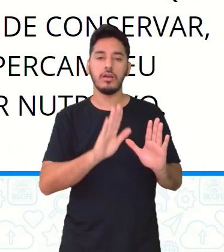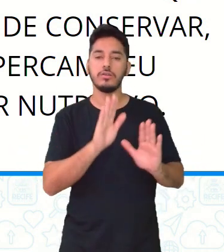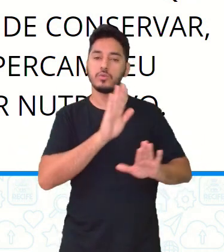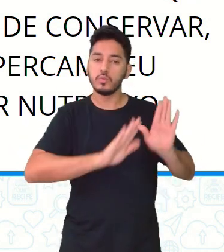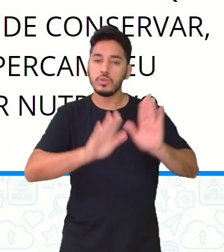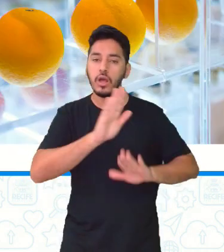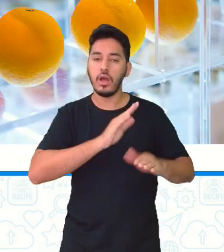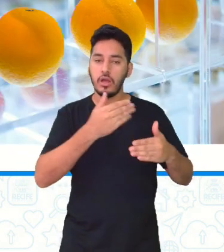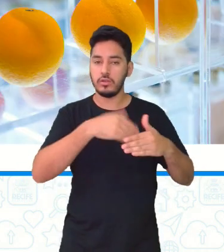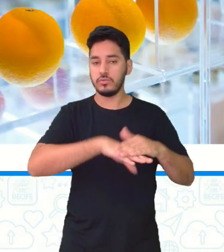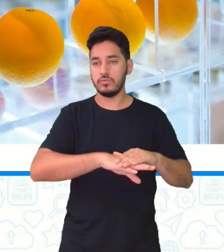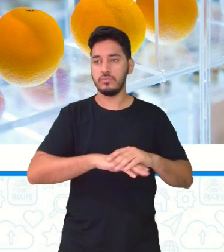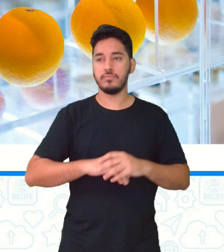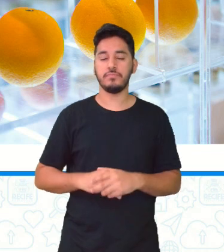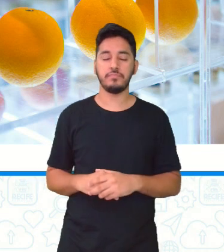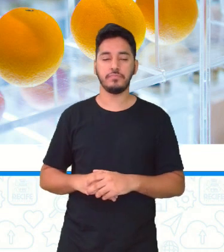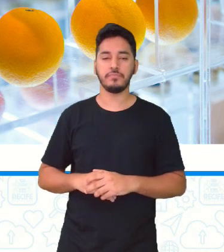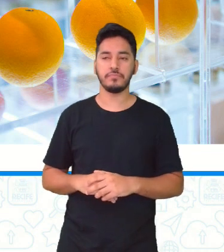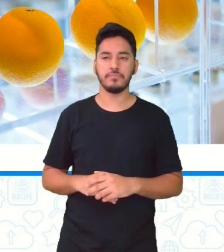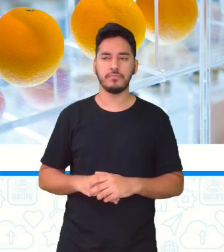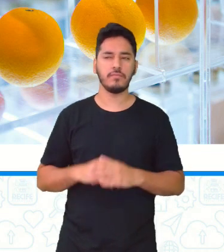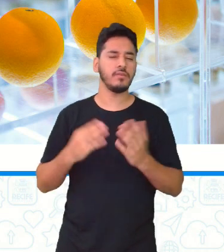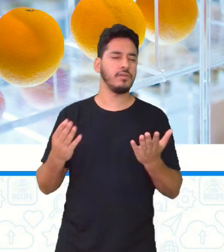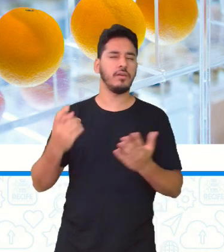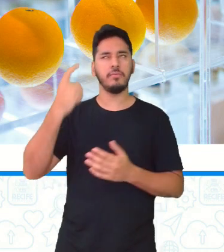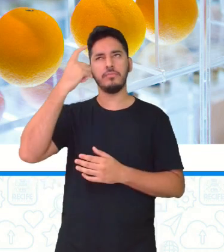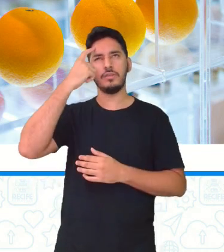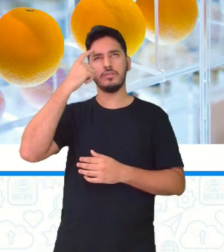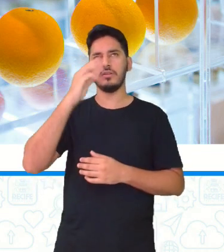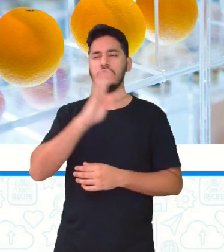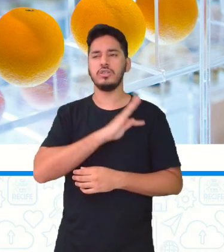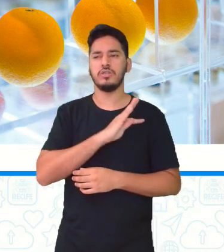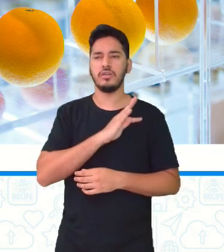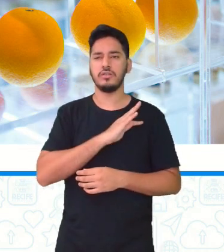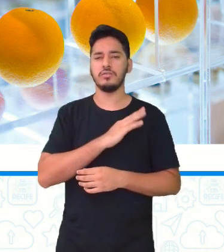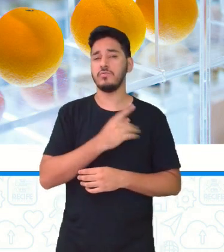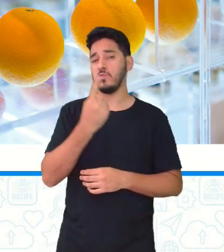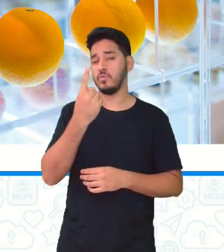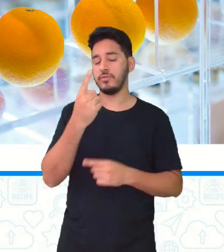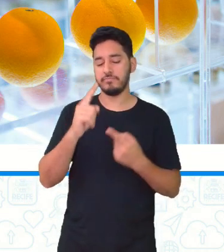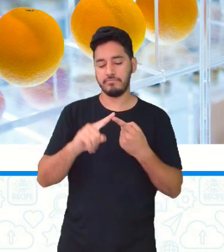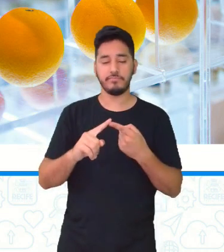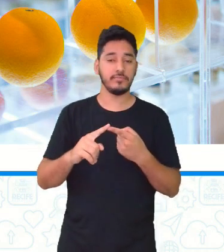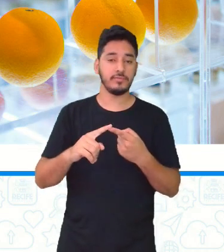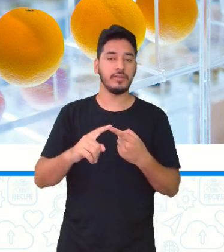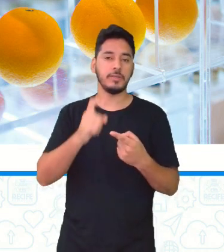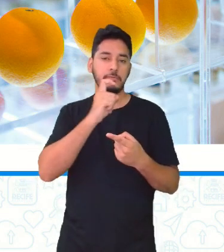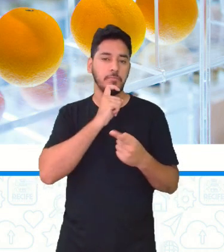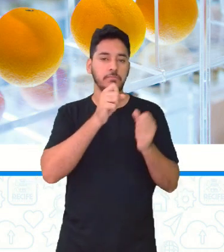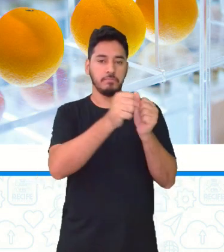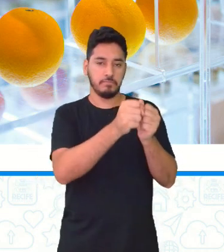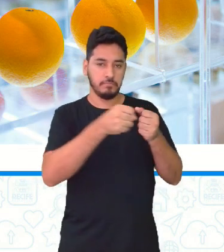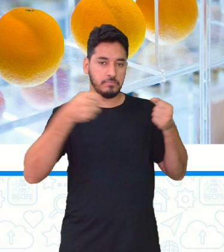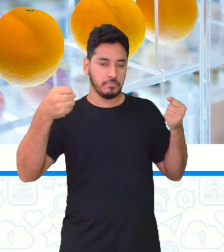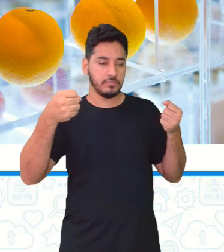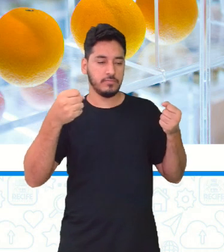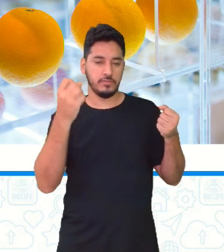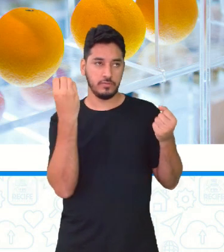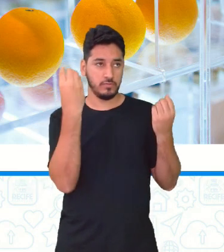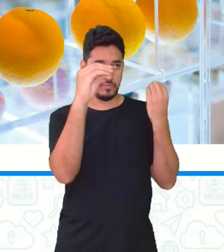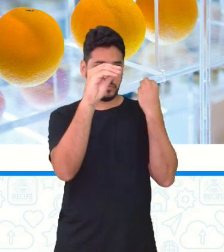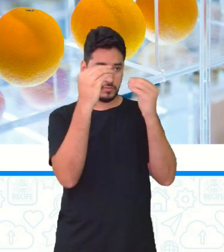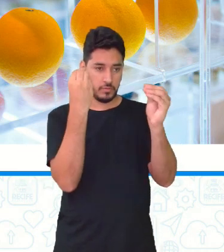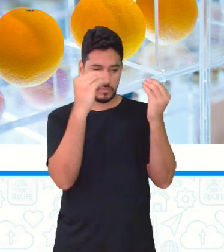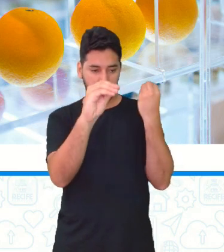cuidado. E aí a gente vai pensando aí nas técnicas, né? Uma das técnicas é a refrigeração, que vai fazer com que esse alimento